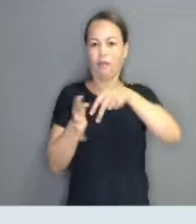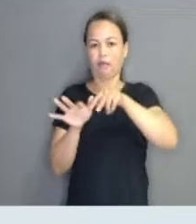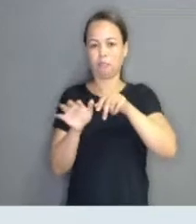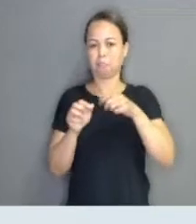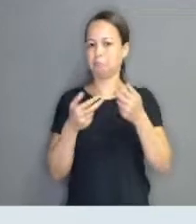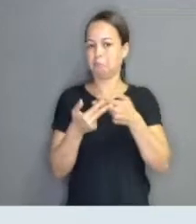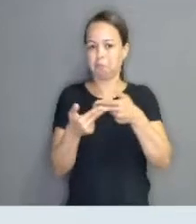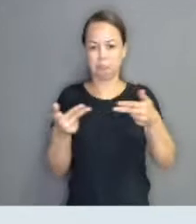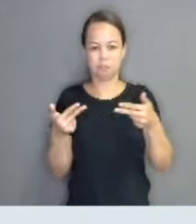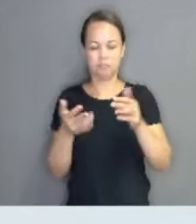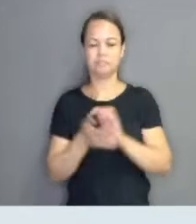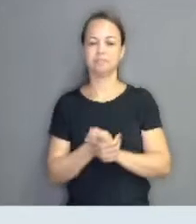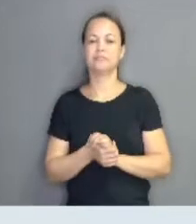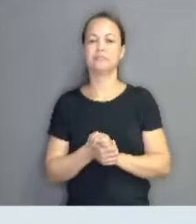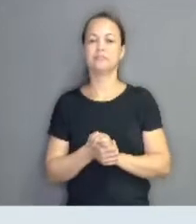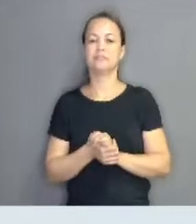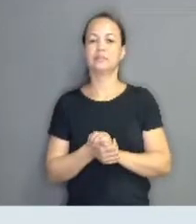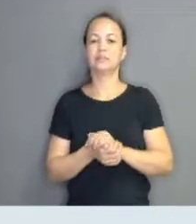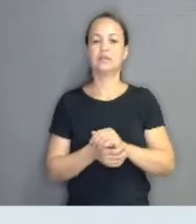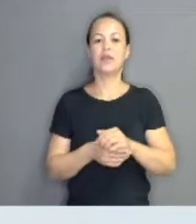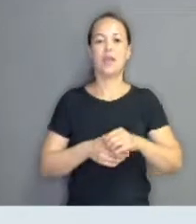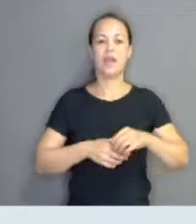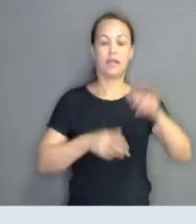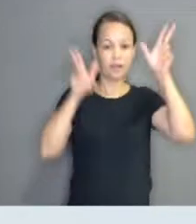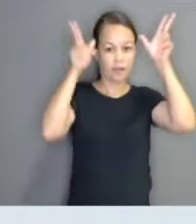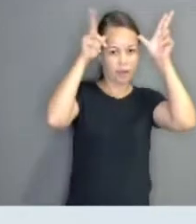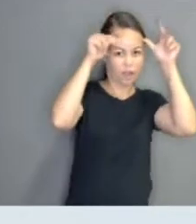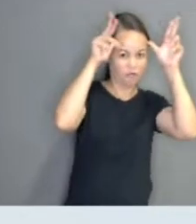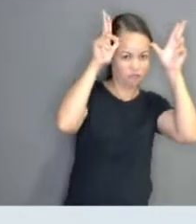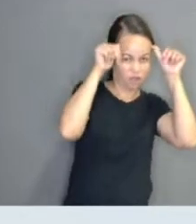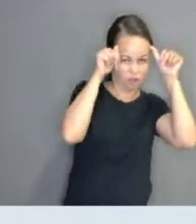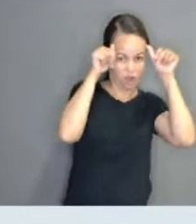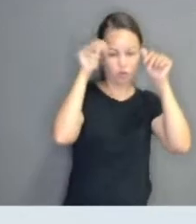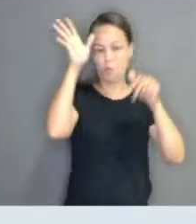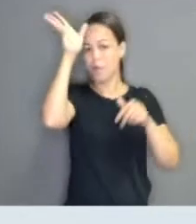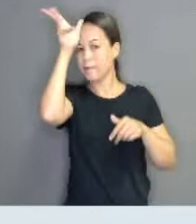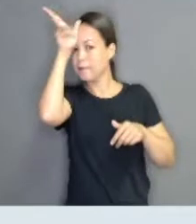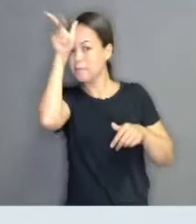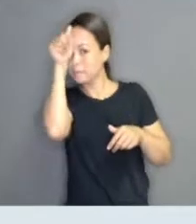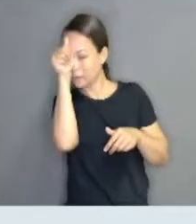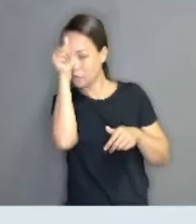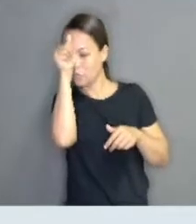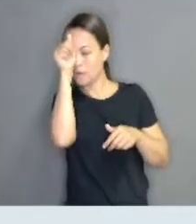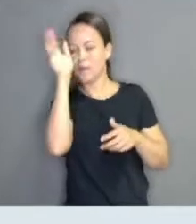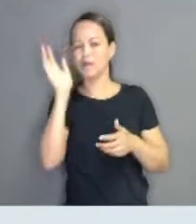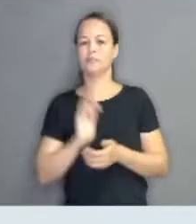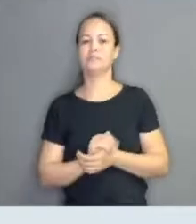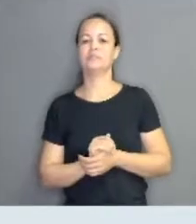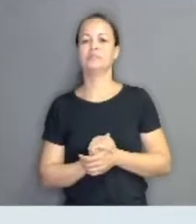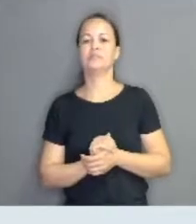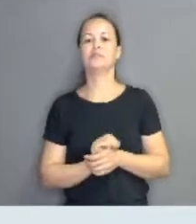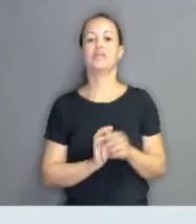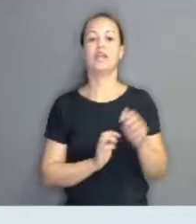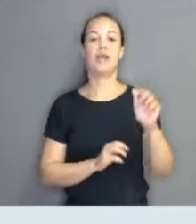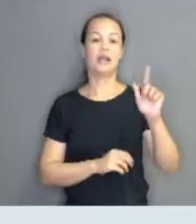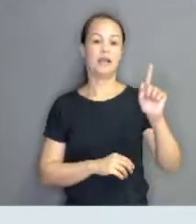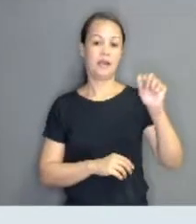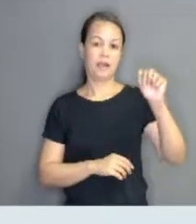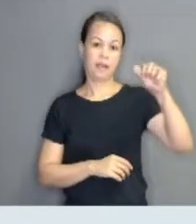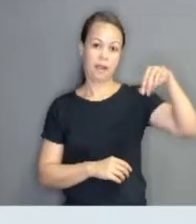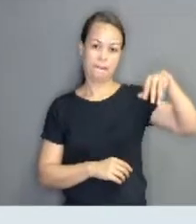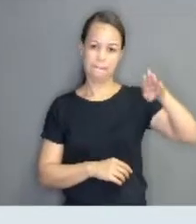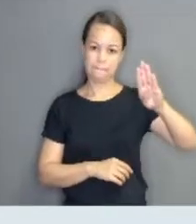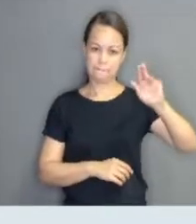o cavalo rima com galo gambá com tamanduá vai